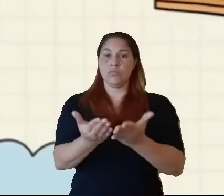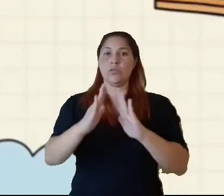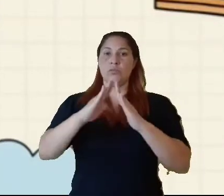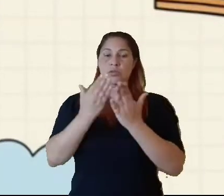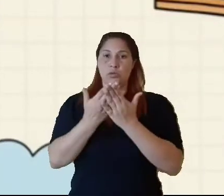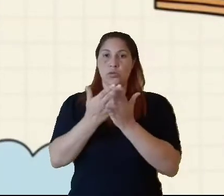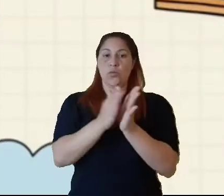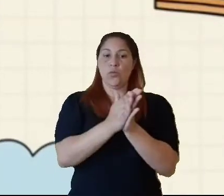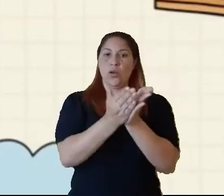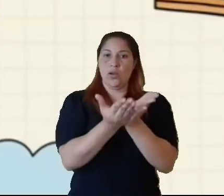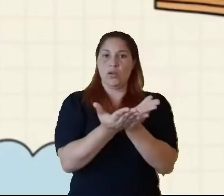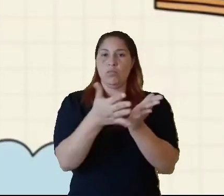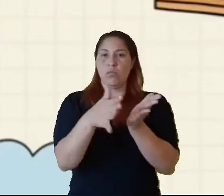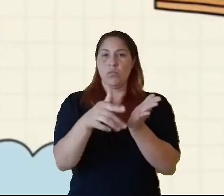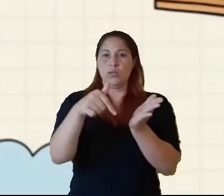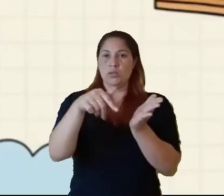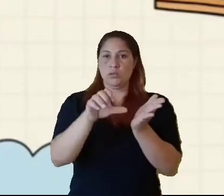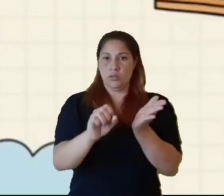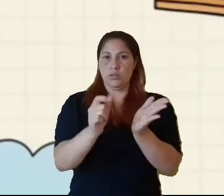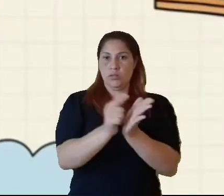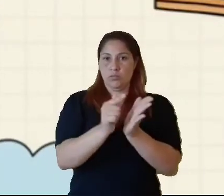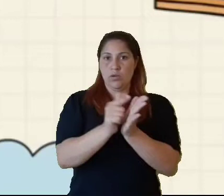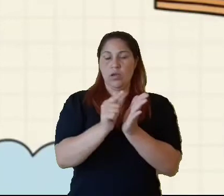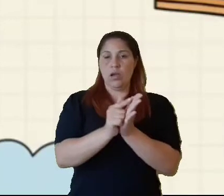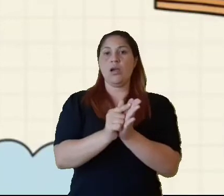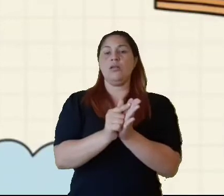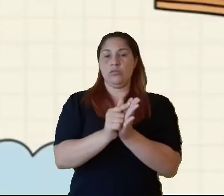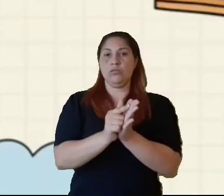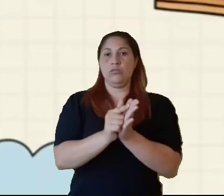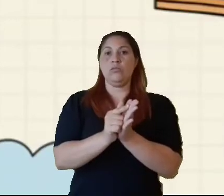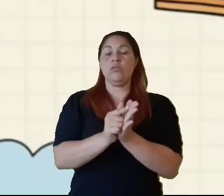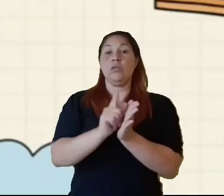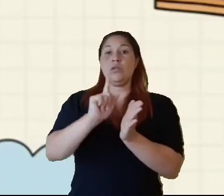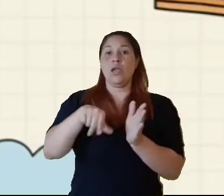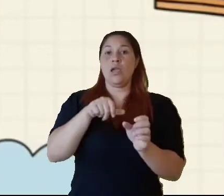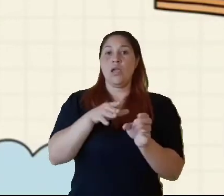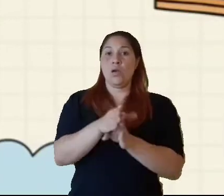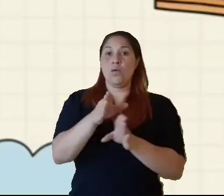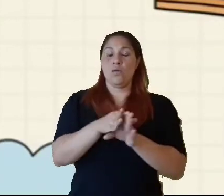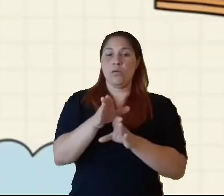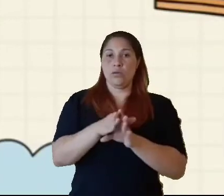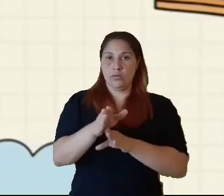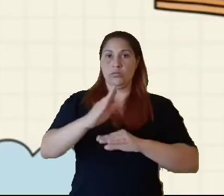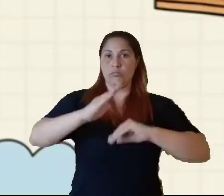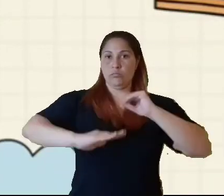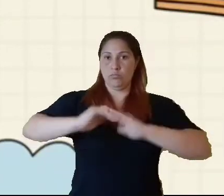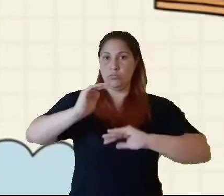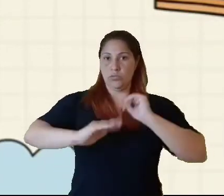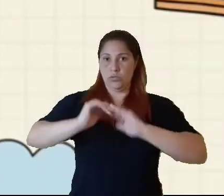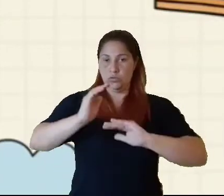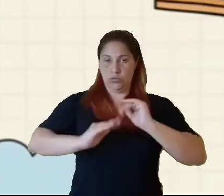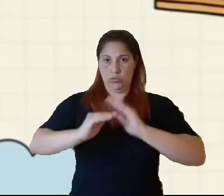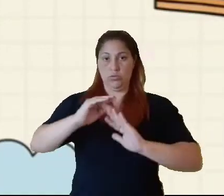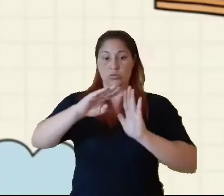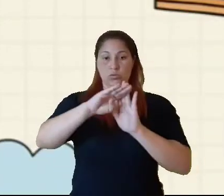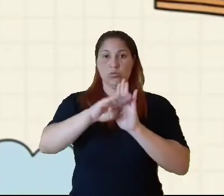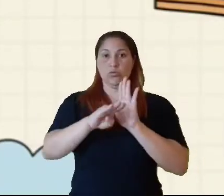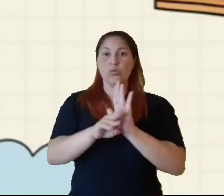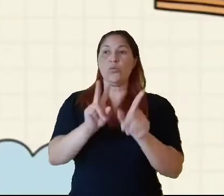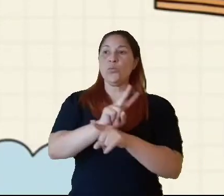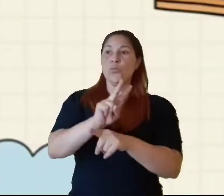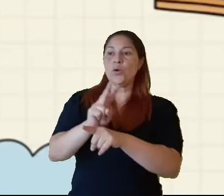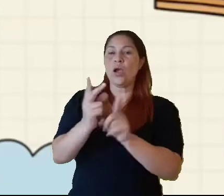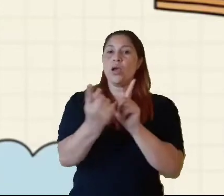um livro, tem mais ou menos umas 70 páginas, que é o protocolo sanitário. São as orientações práticas de rotina e cuidados essenciais